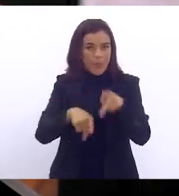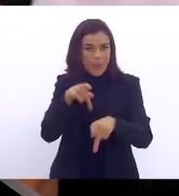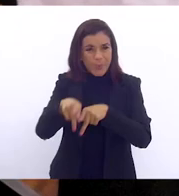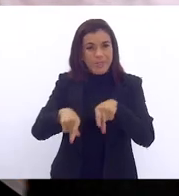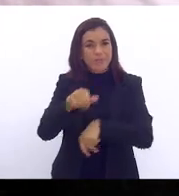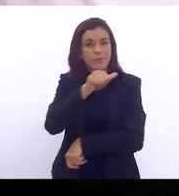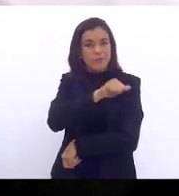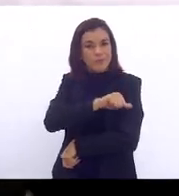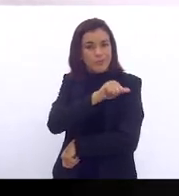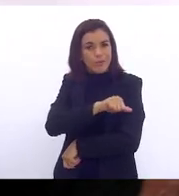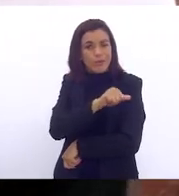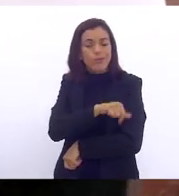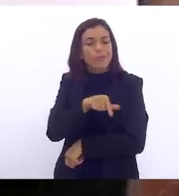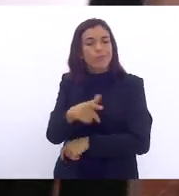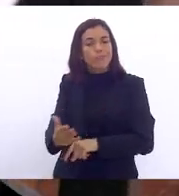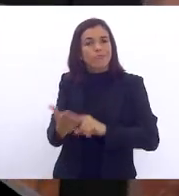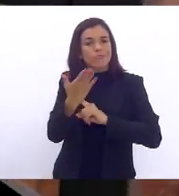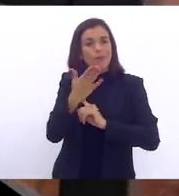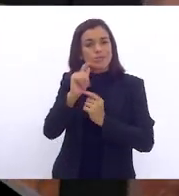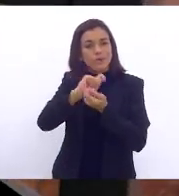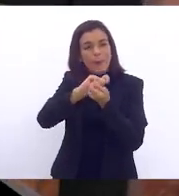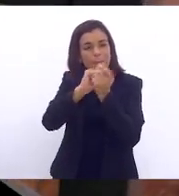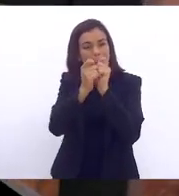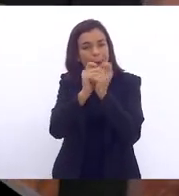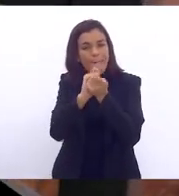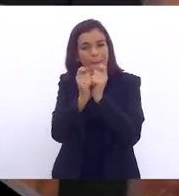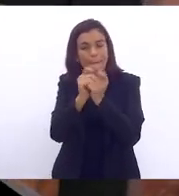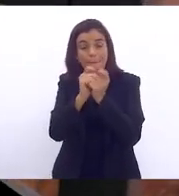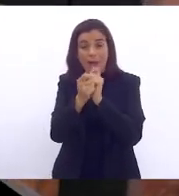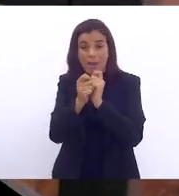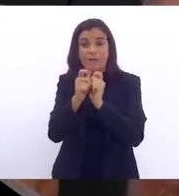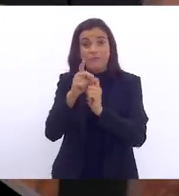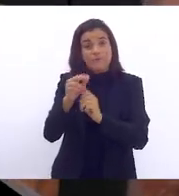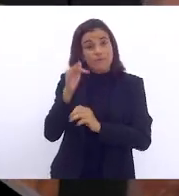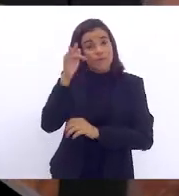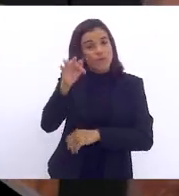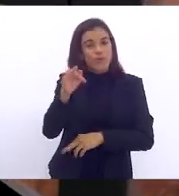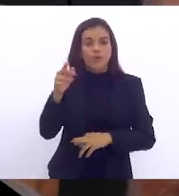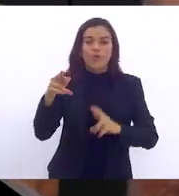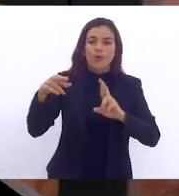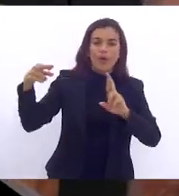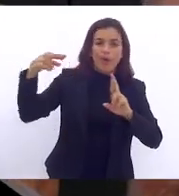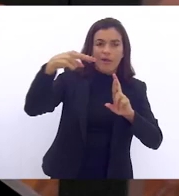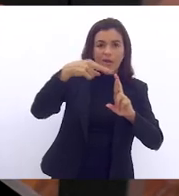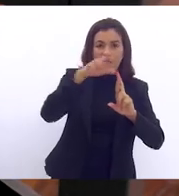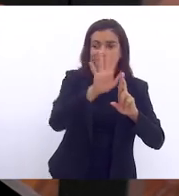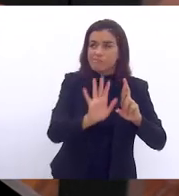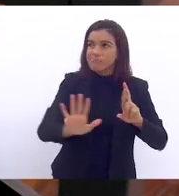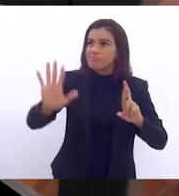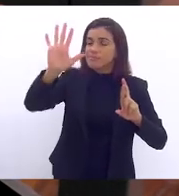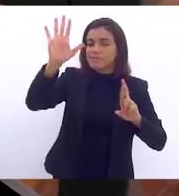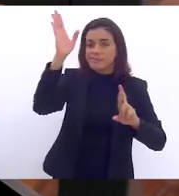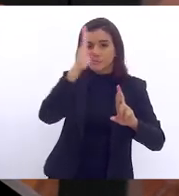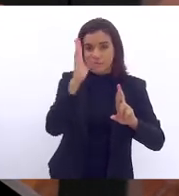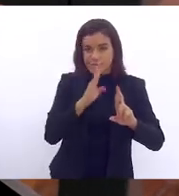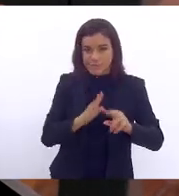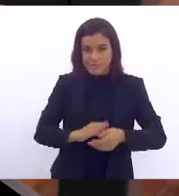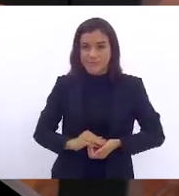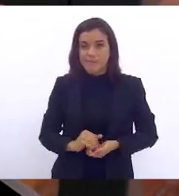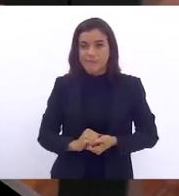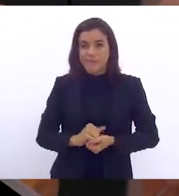desenvolver ve a modular esse sistema que vai ser como de referência pro Brasil que vai ser ampliado por outras estradas e que vai melhorar